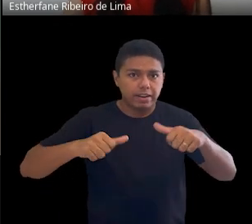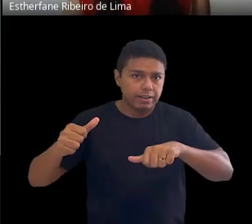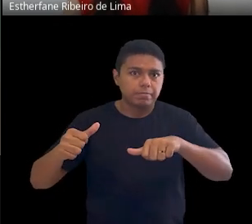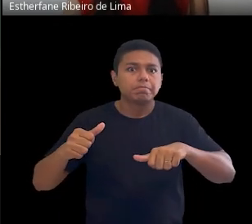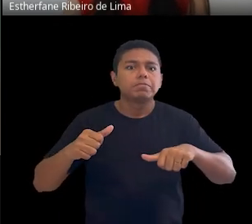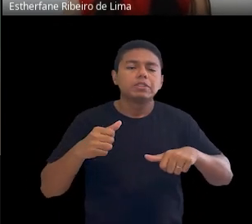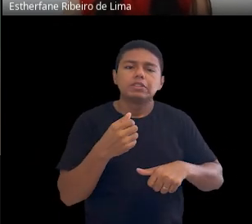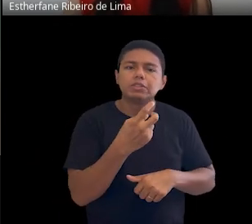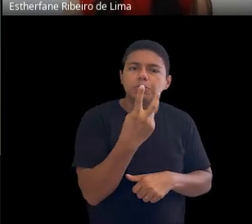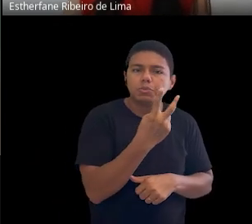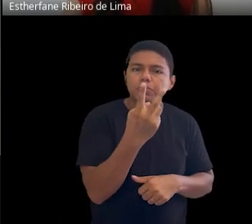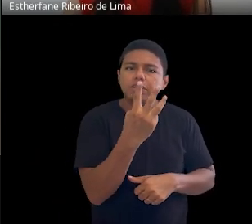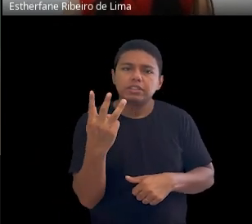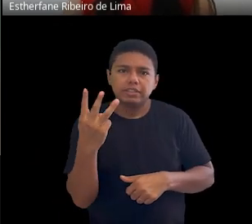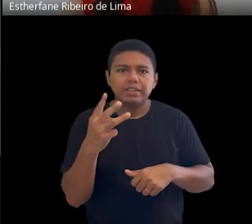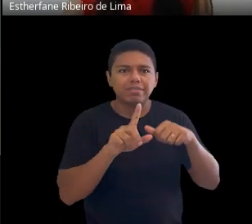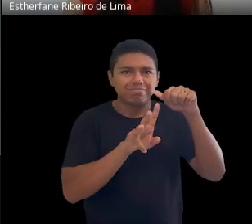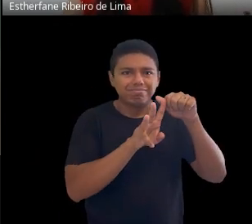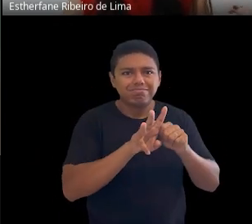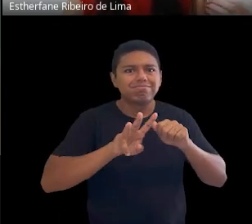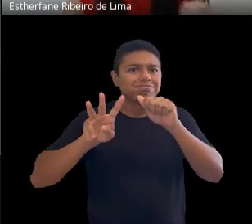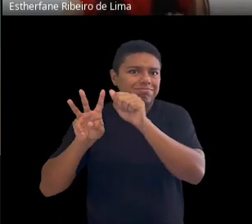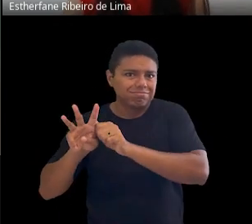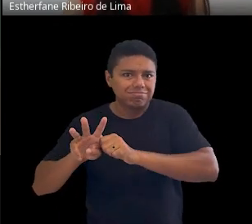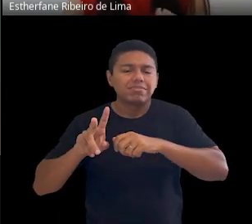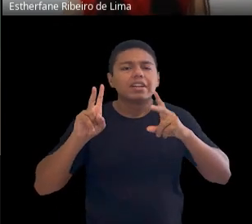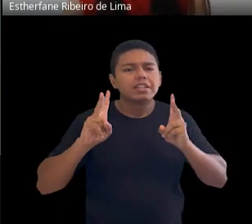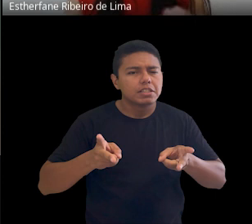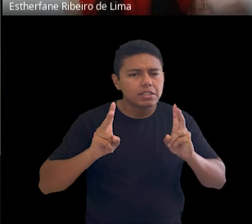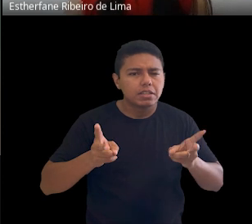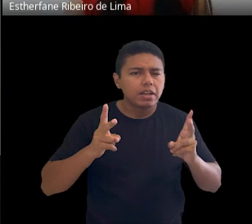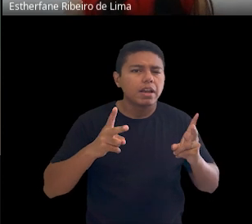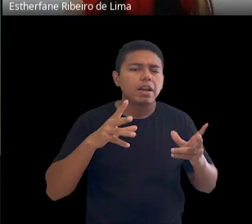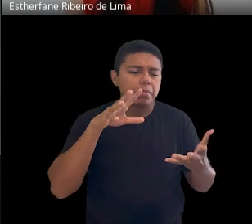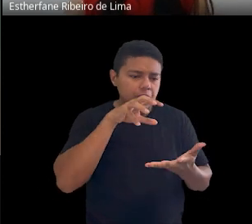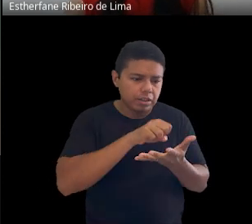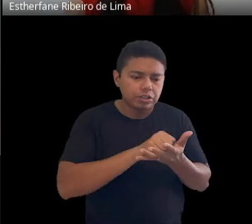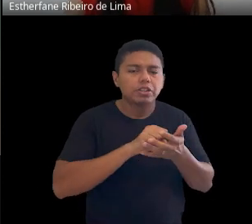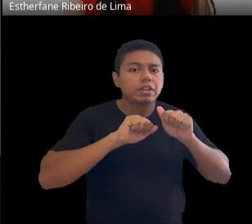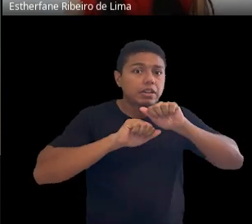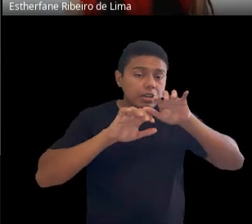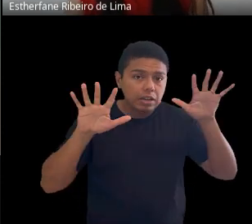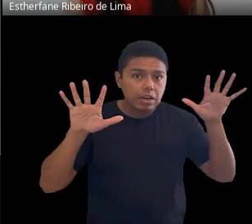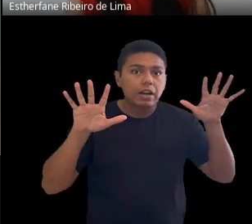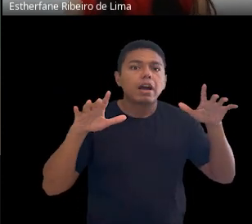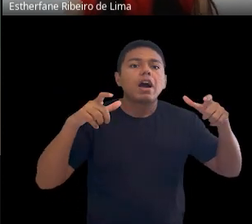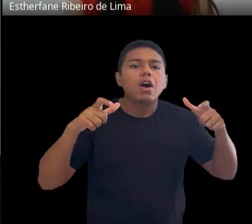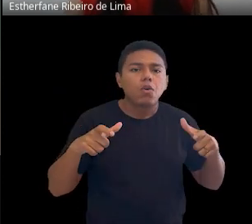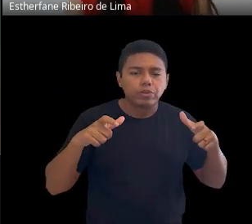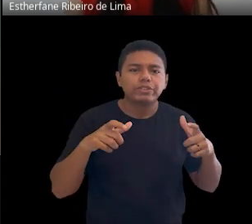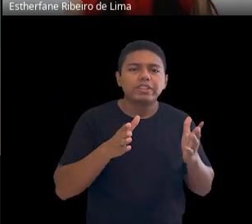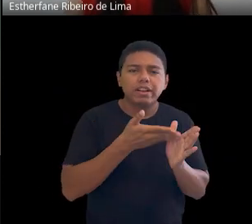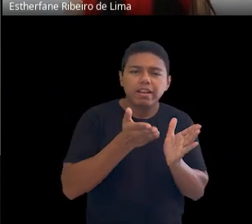no segundo e terceiro trimestre. Todos os resultados, eles devem ser interpretados e registrados de maneira clara e precisa na